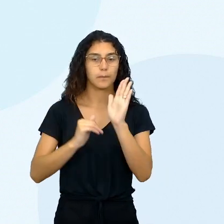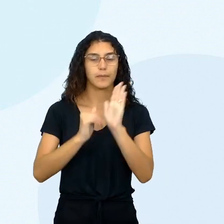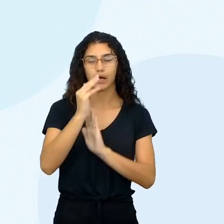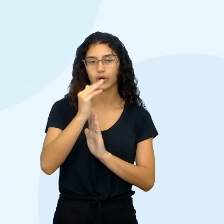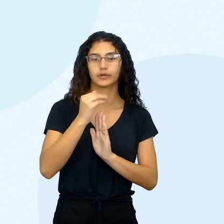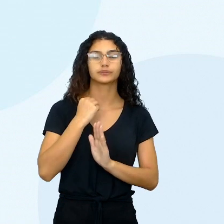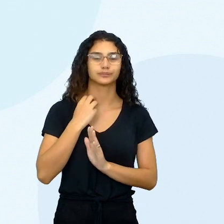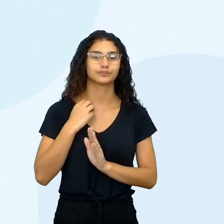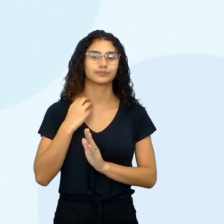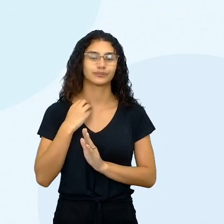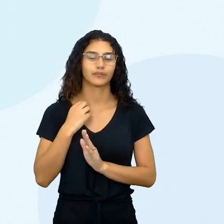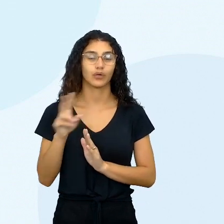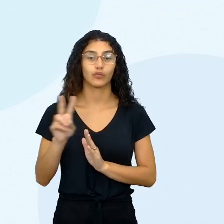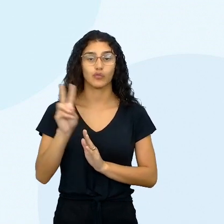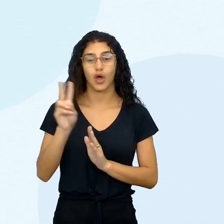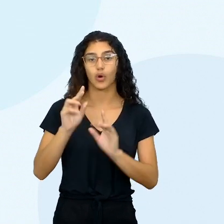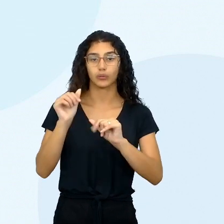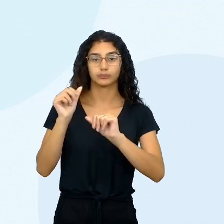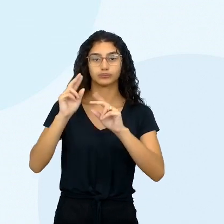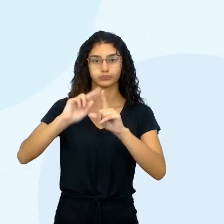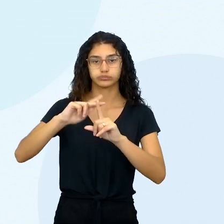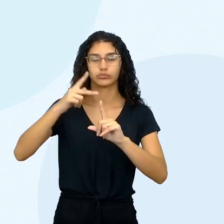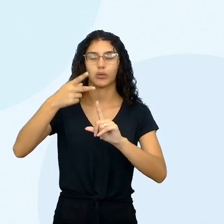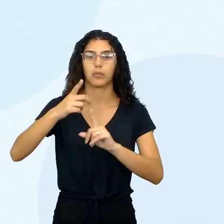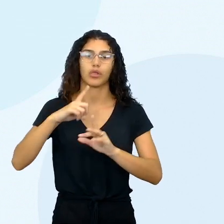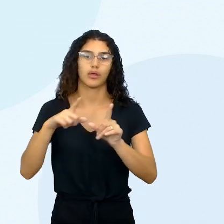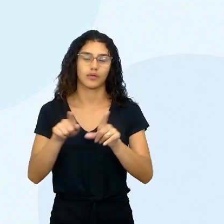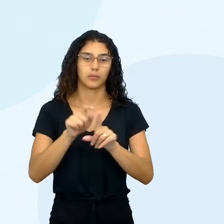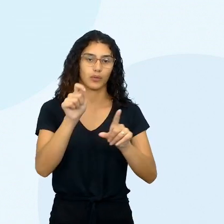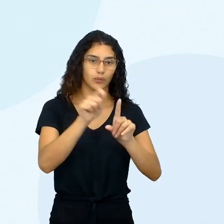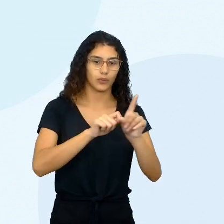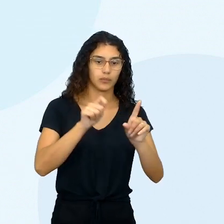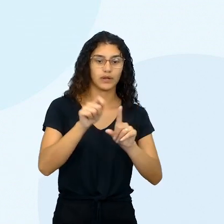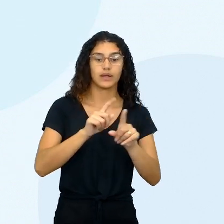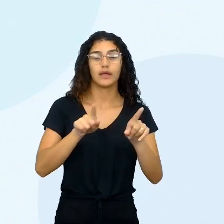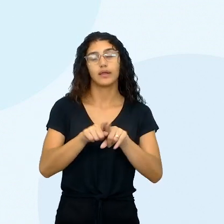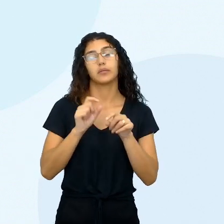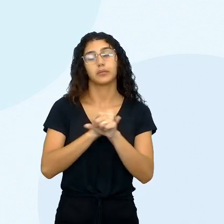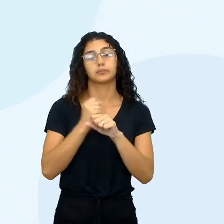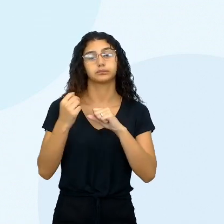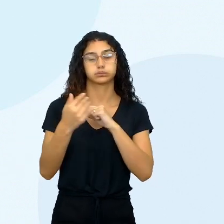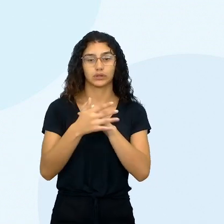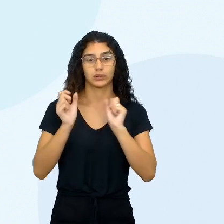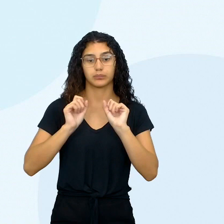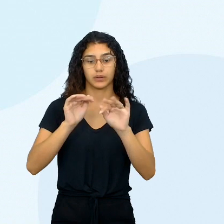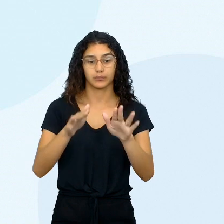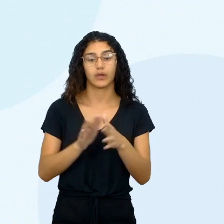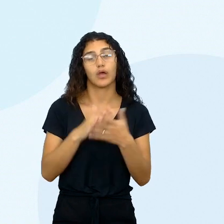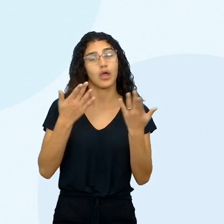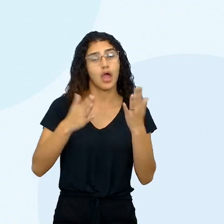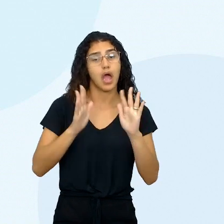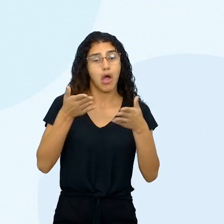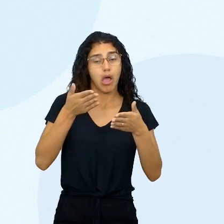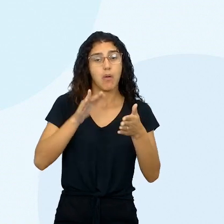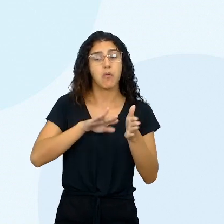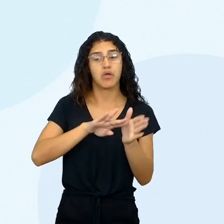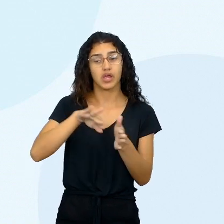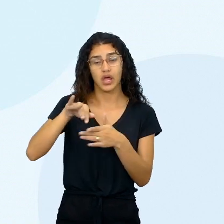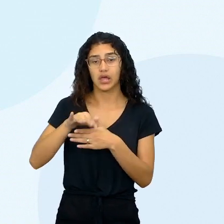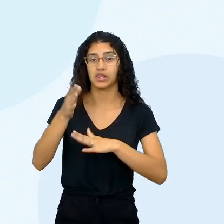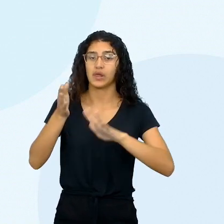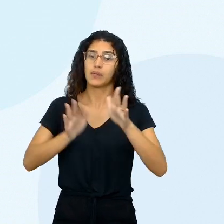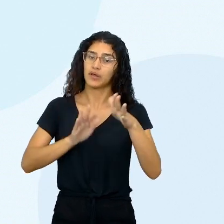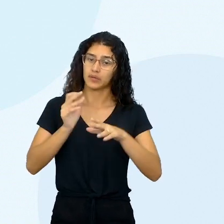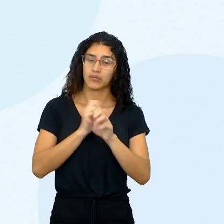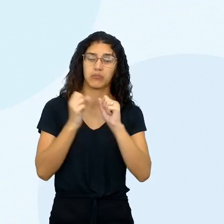se assustou muito com os valores pagos aí nos últimos meses. E a pandemia, né? Estamos saindo, entre aspas, né? Porque ainda tem muitos